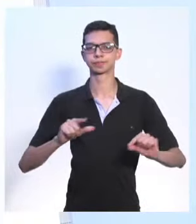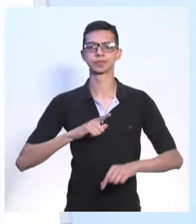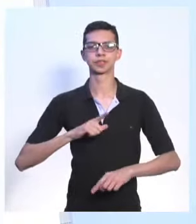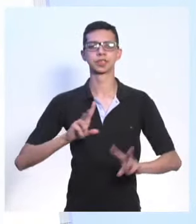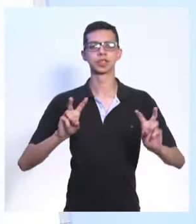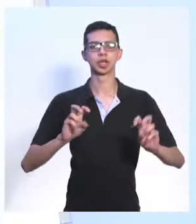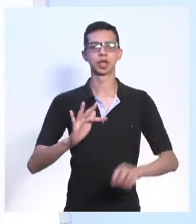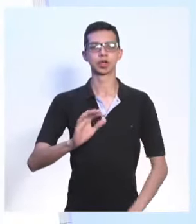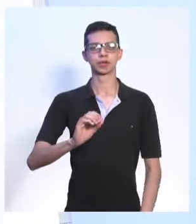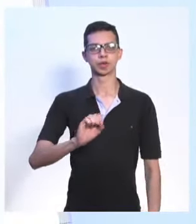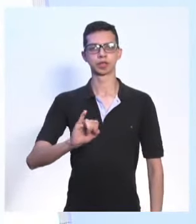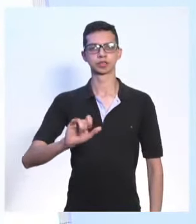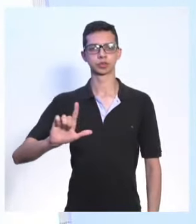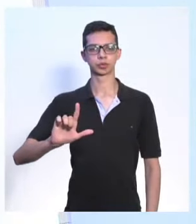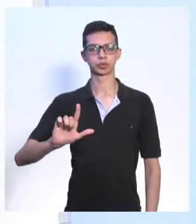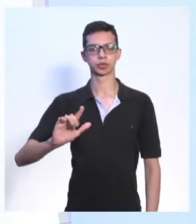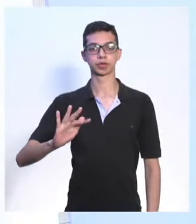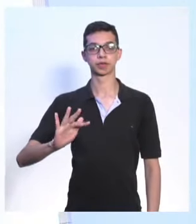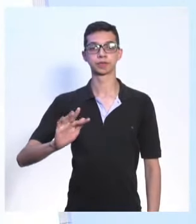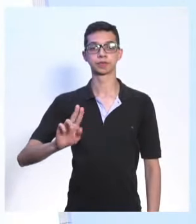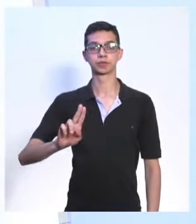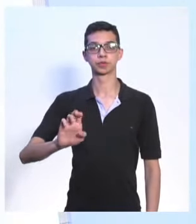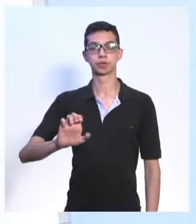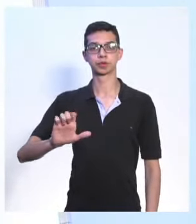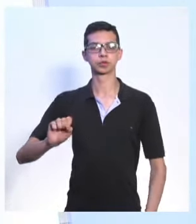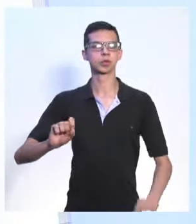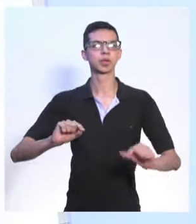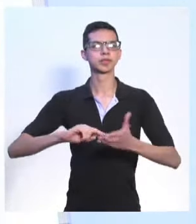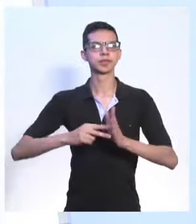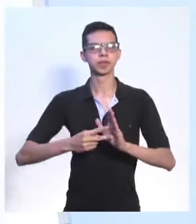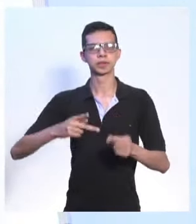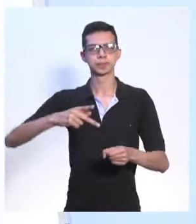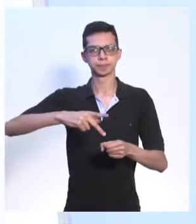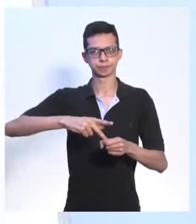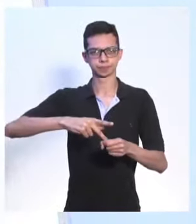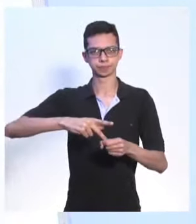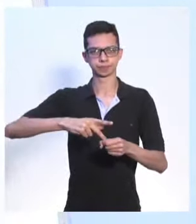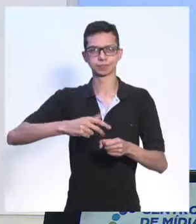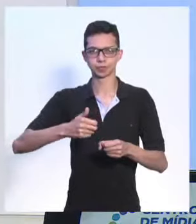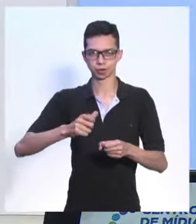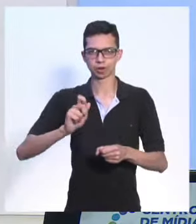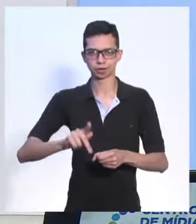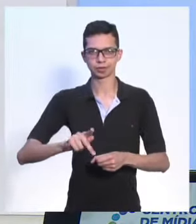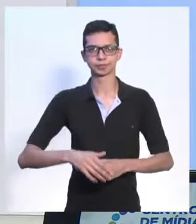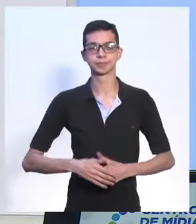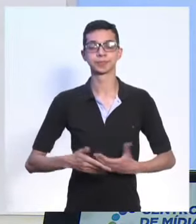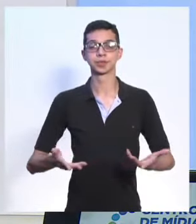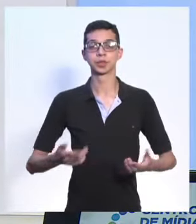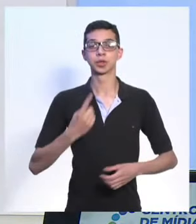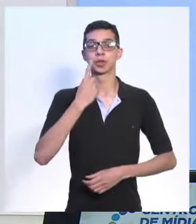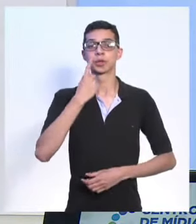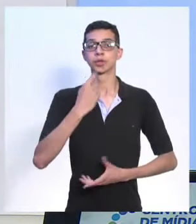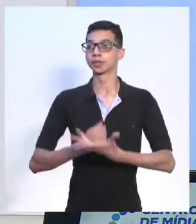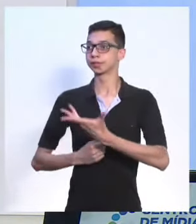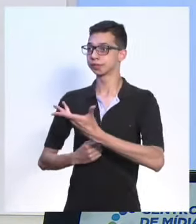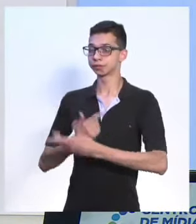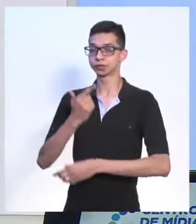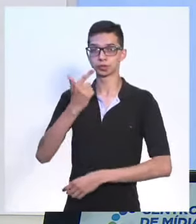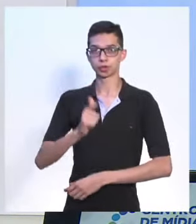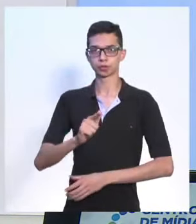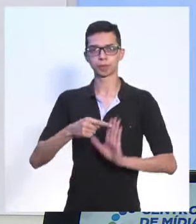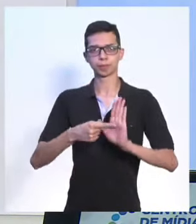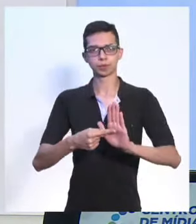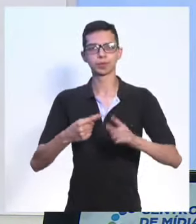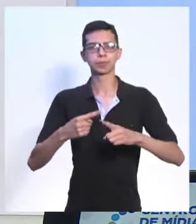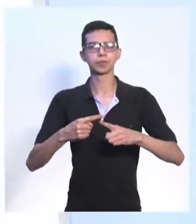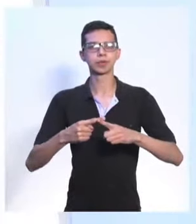são os combustíveis fósseis, né? Uhum. Vamos só colocar um it aqui na frente? Aí. Exatamente, porque senão fica pergunta, né, João? Isso, fica o does